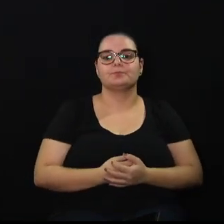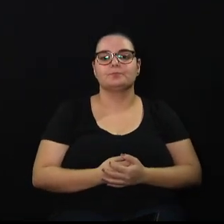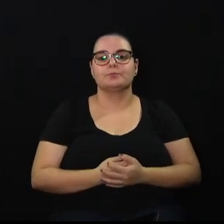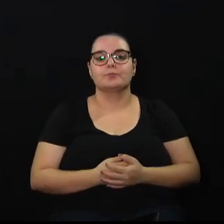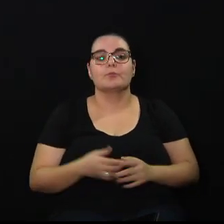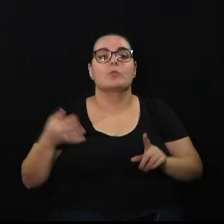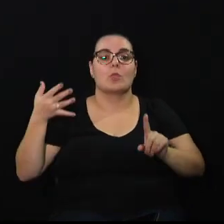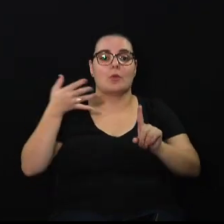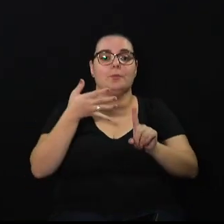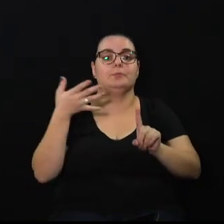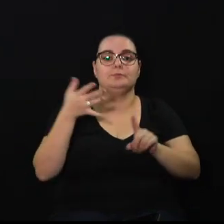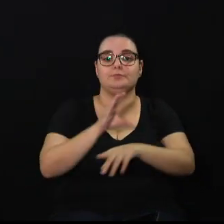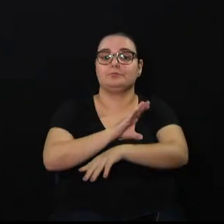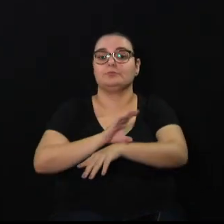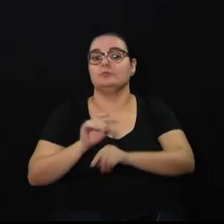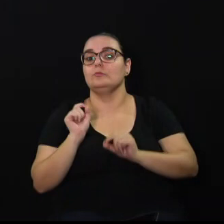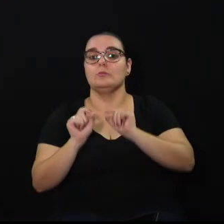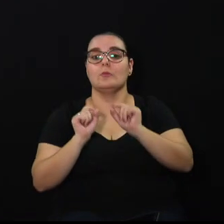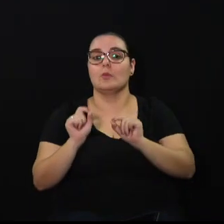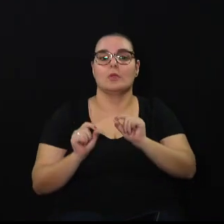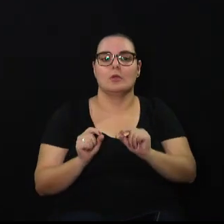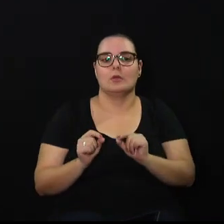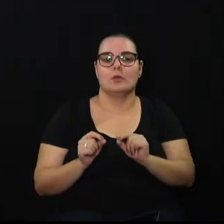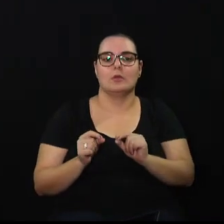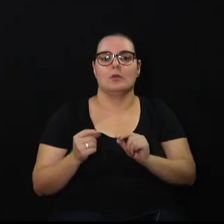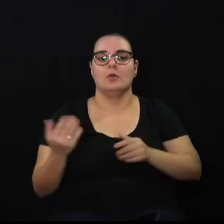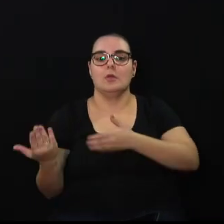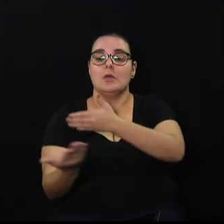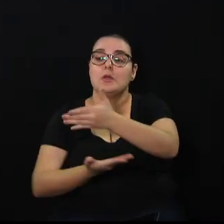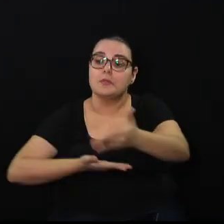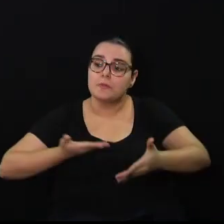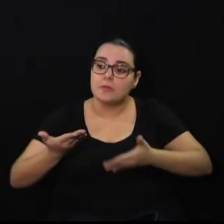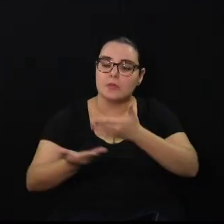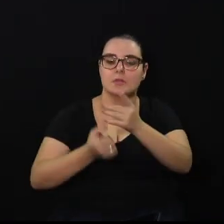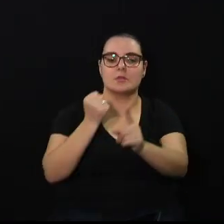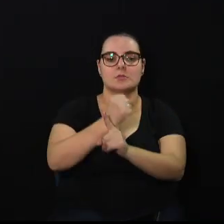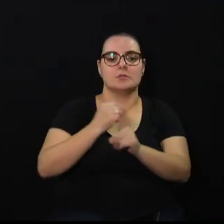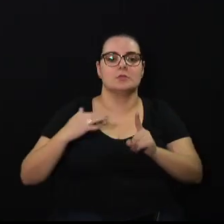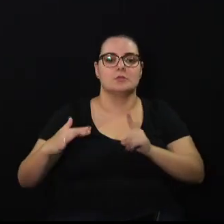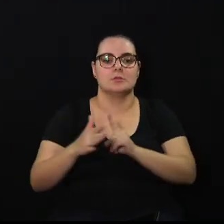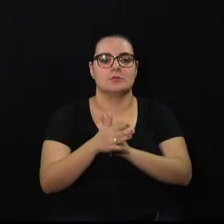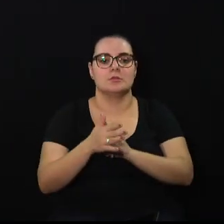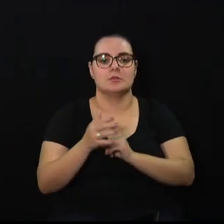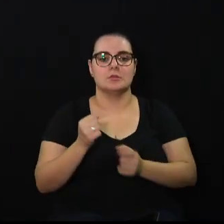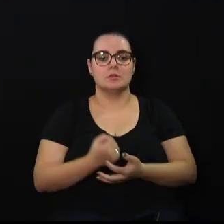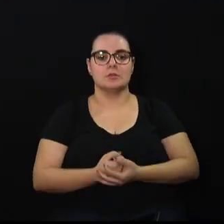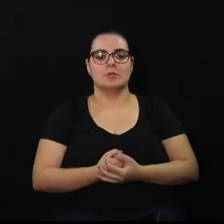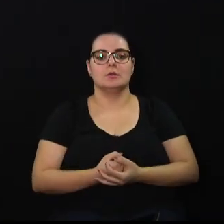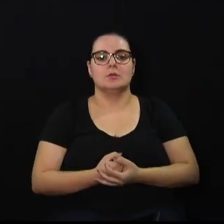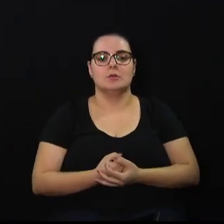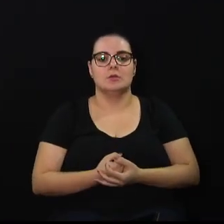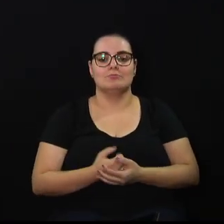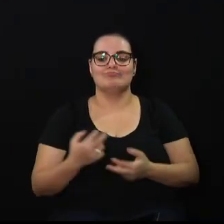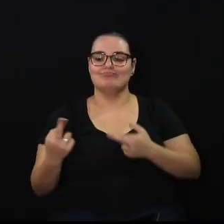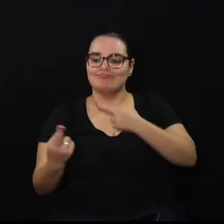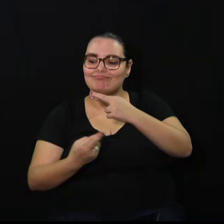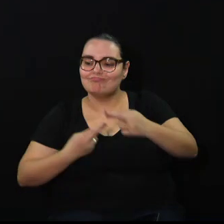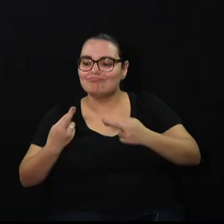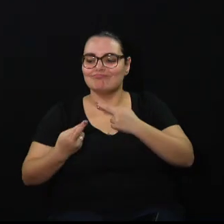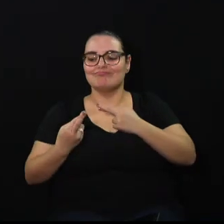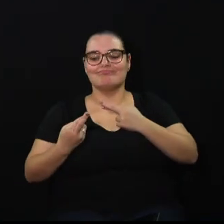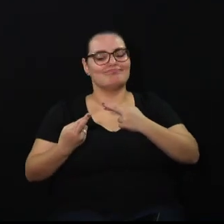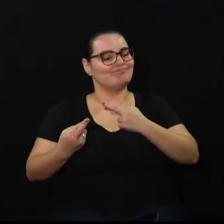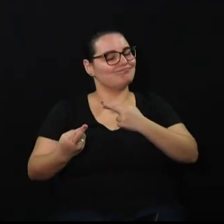comportamental é baseada então num best da interação social principalmente uma inabilidade de relacionar se com um outro